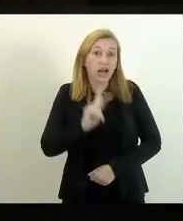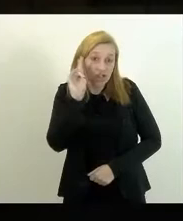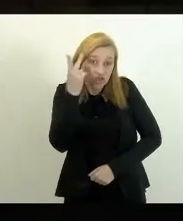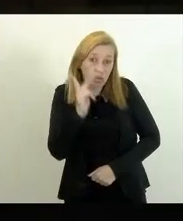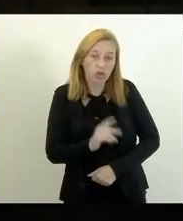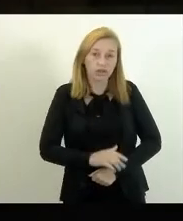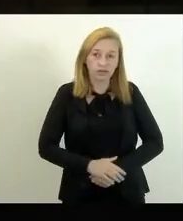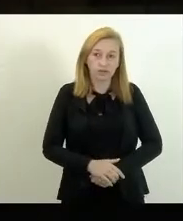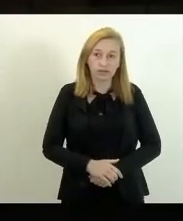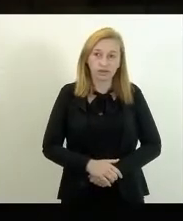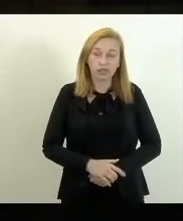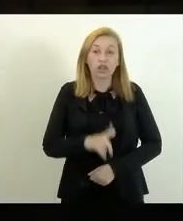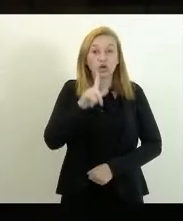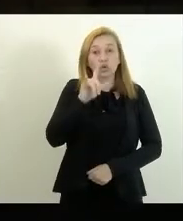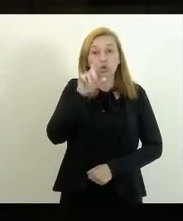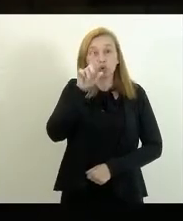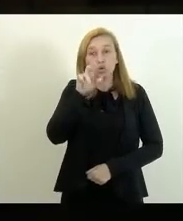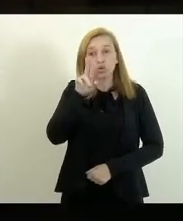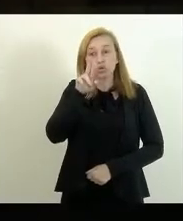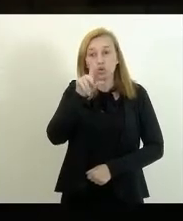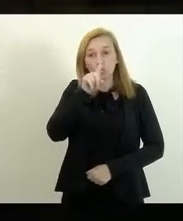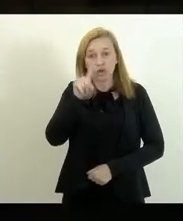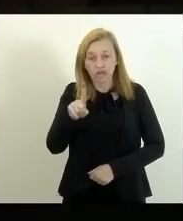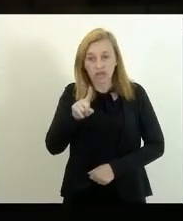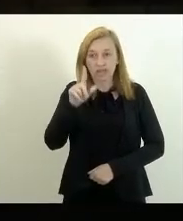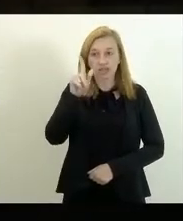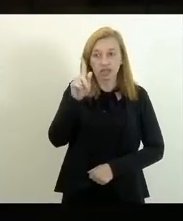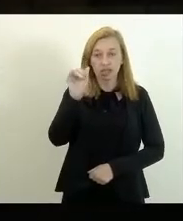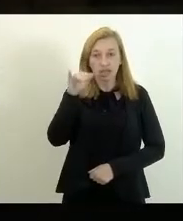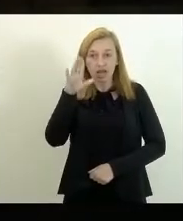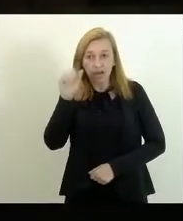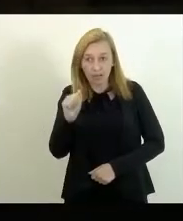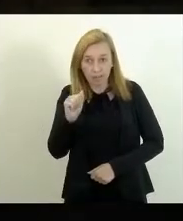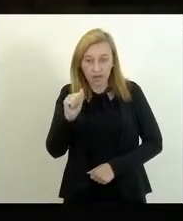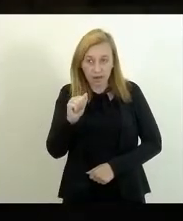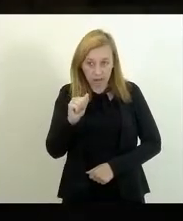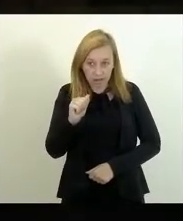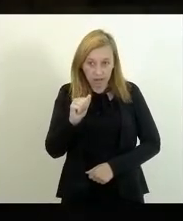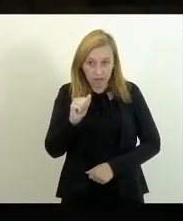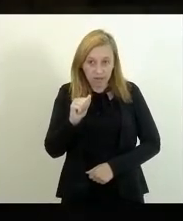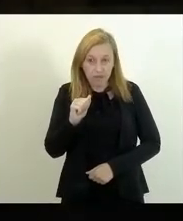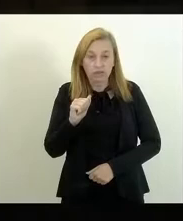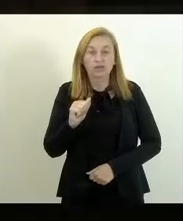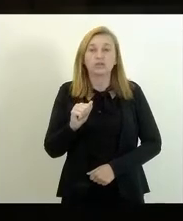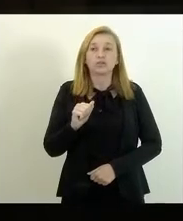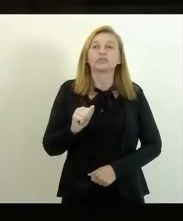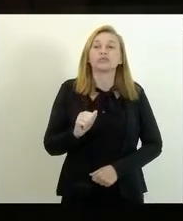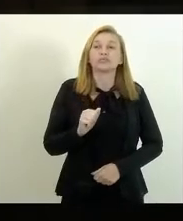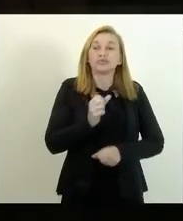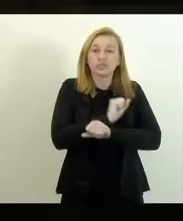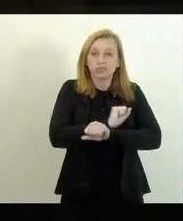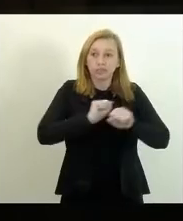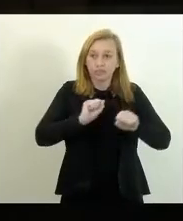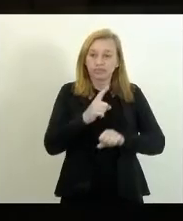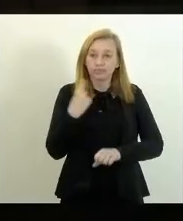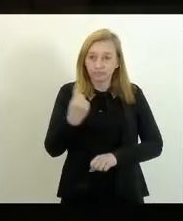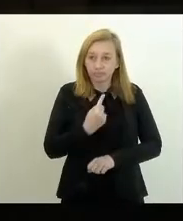a história de Luiz Gama, o patrono da abolição da escravatura no nosso país, é de suma